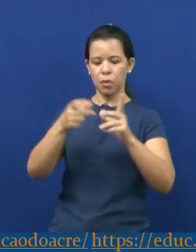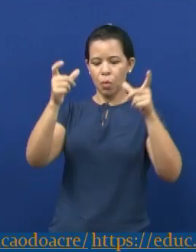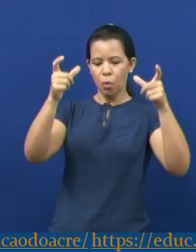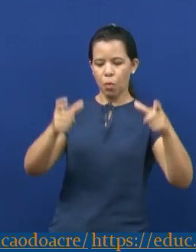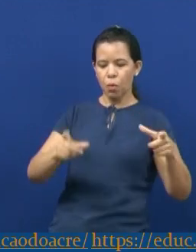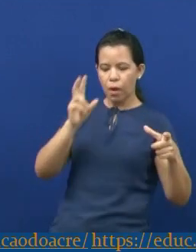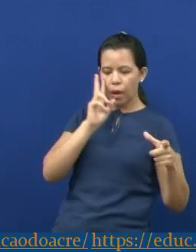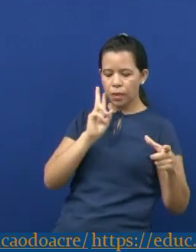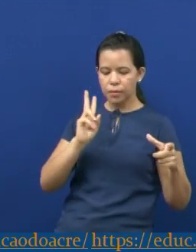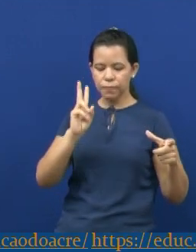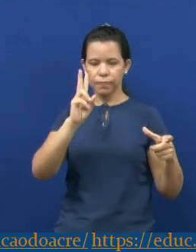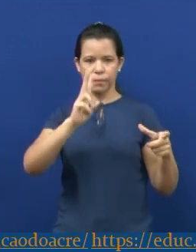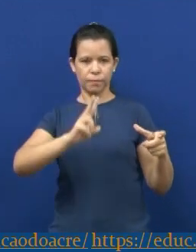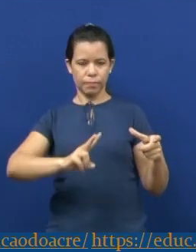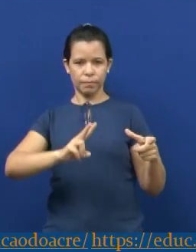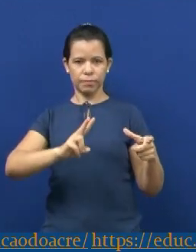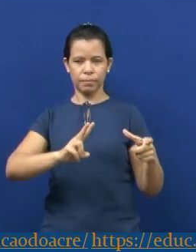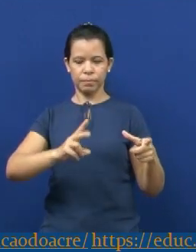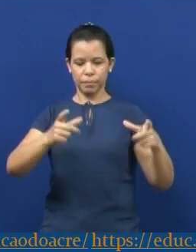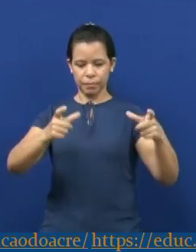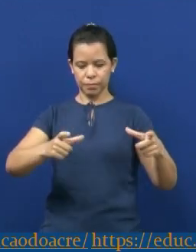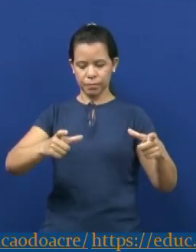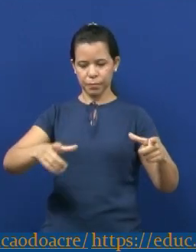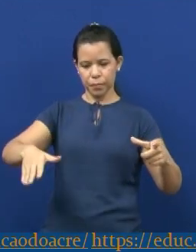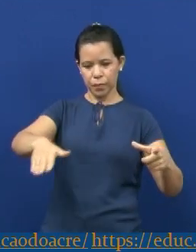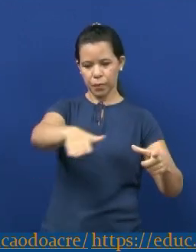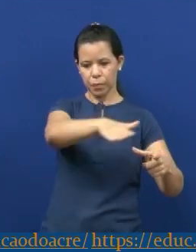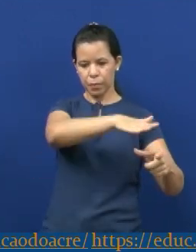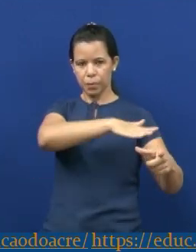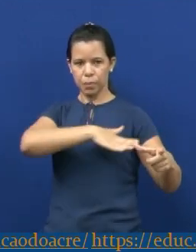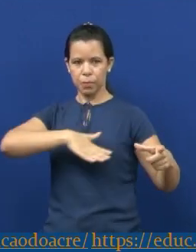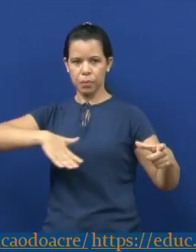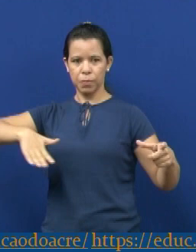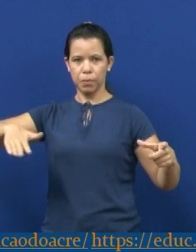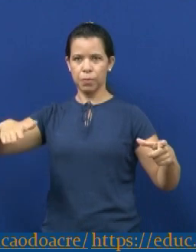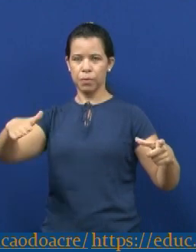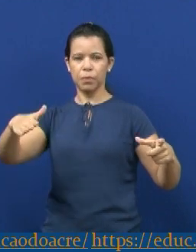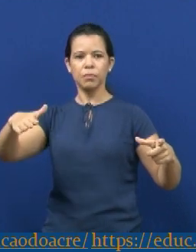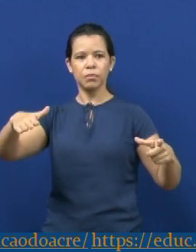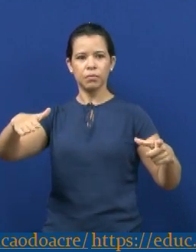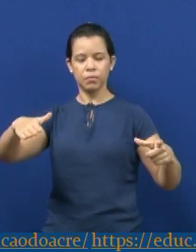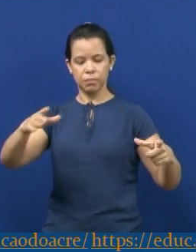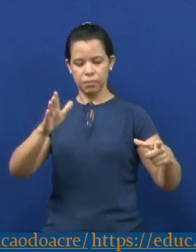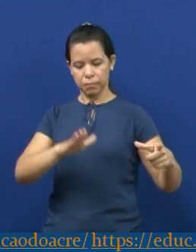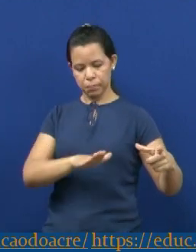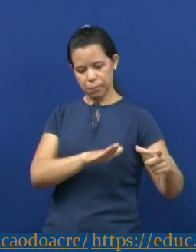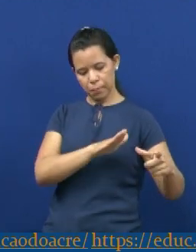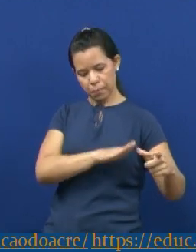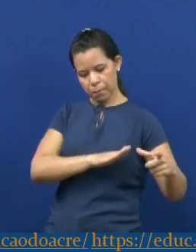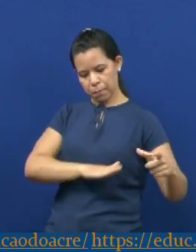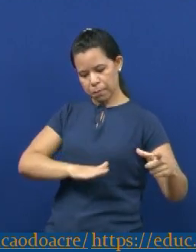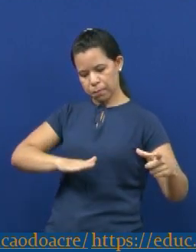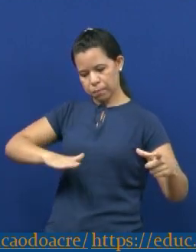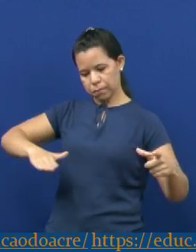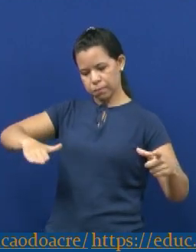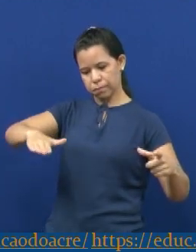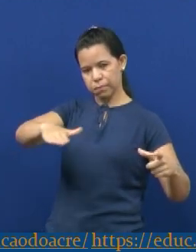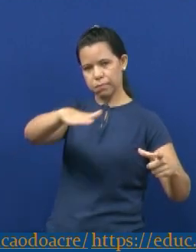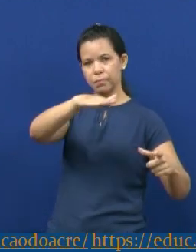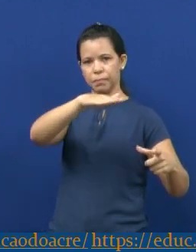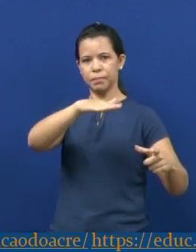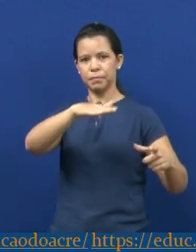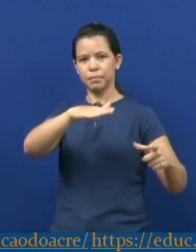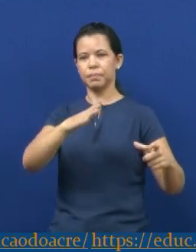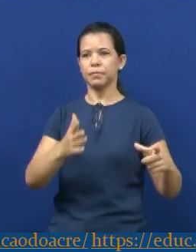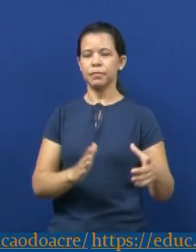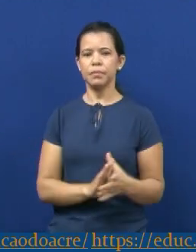o theatron é um espaço teatral a céu aberto com arquibancadas em meio a lua